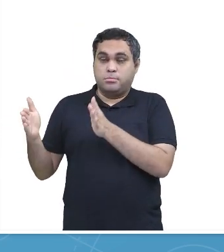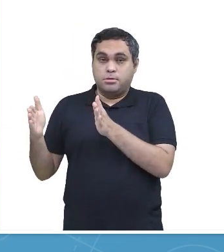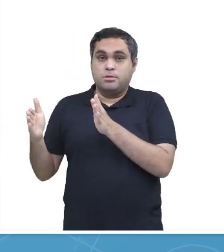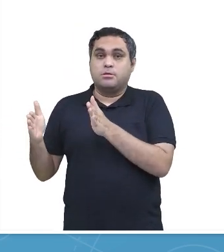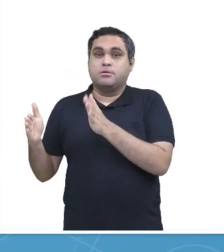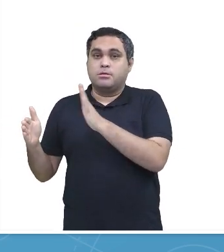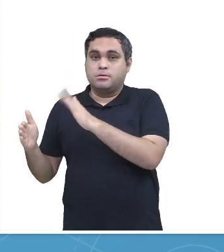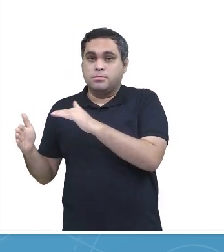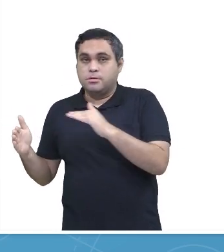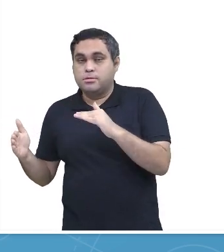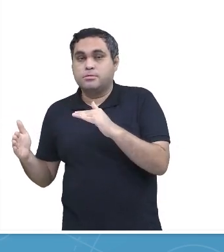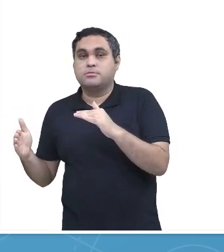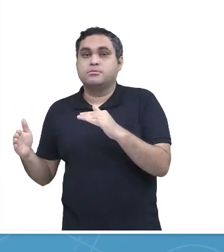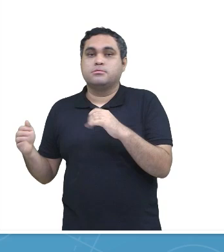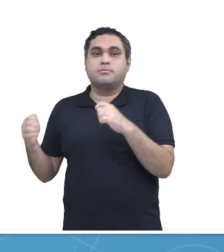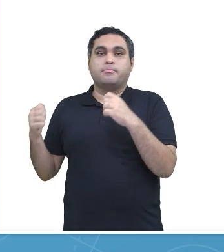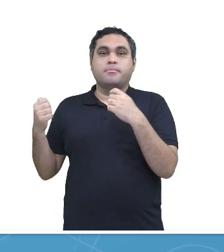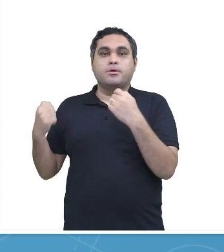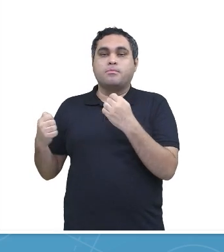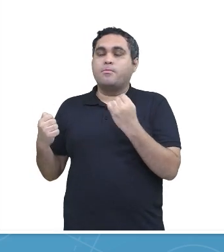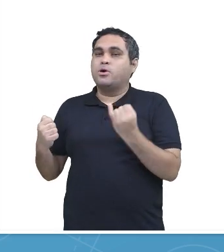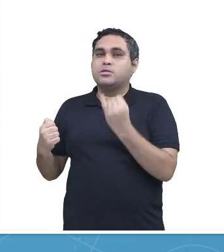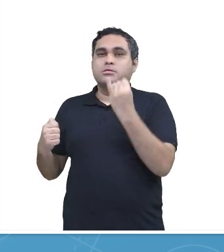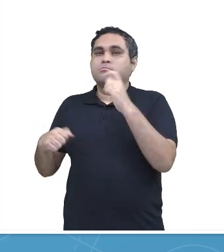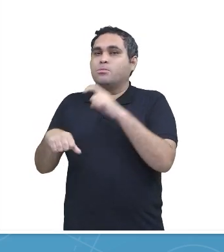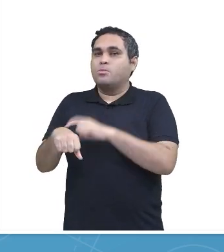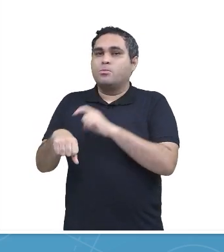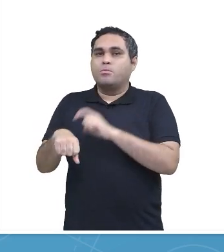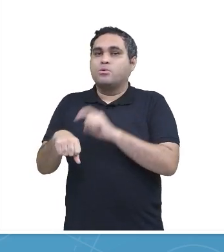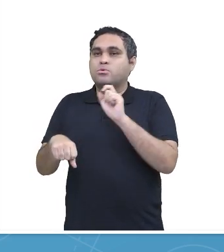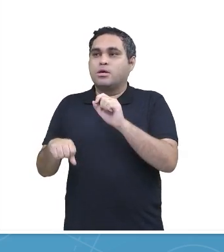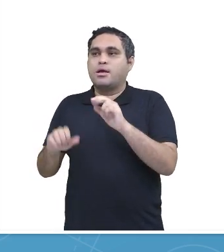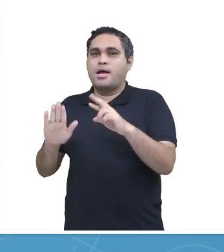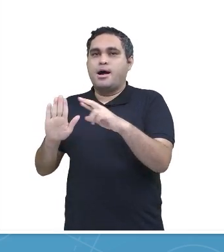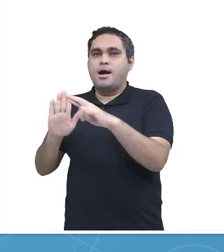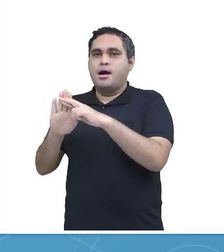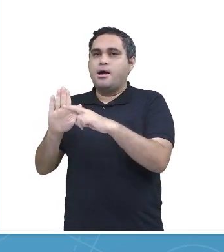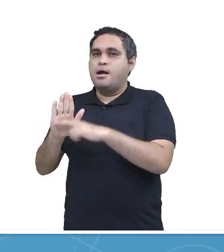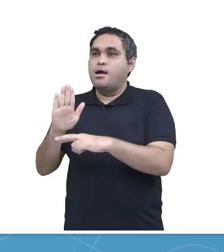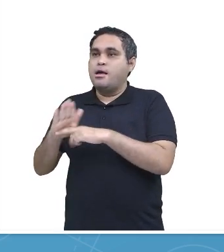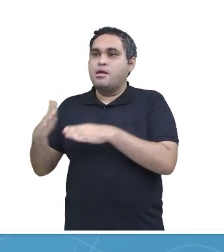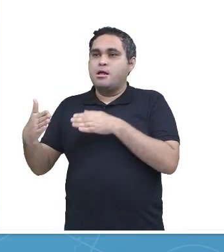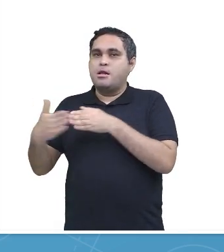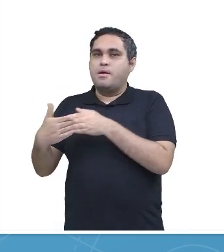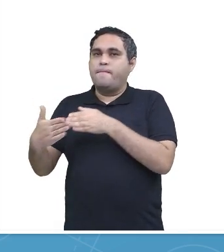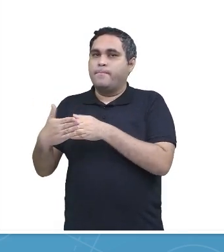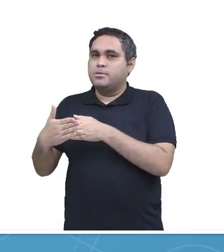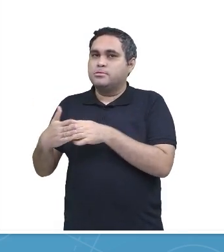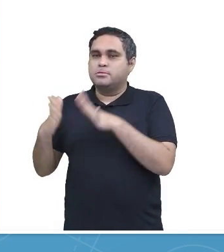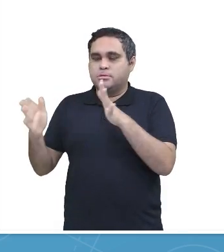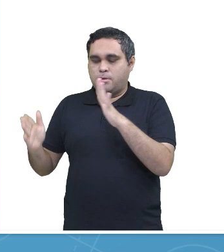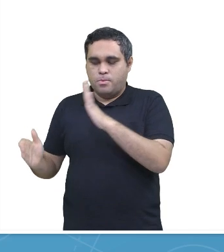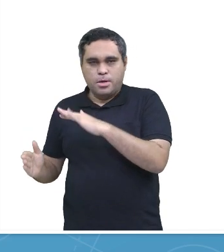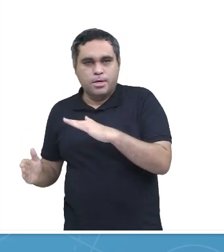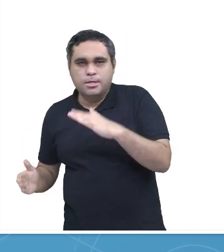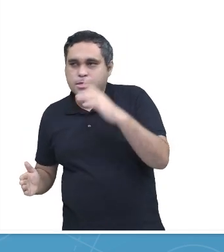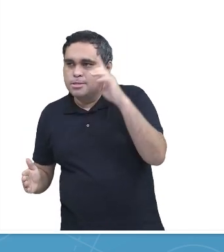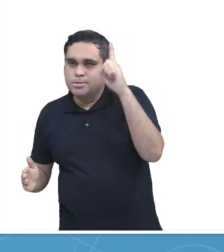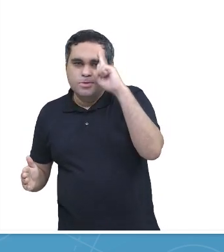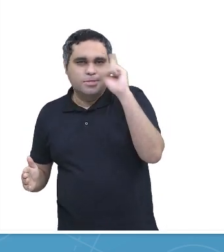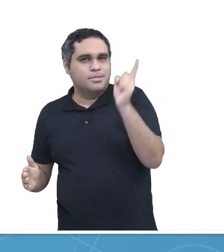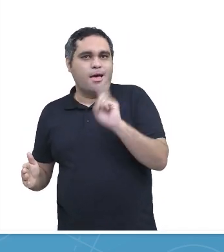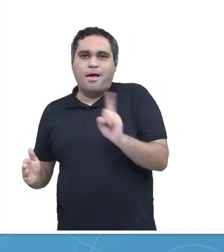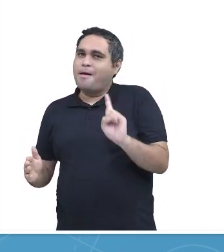para a implantação do conhecimento de regras e limites. A criança ela não nasce sabendo quais são as